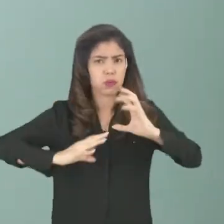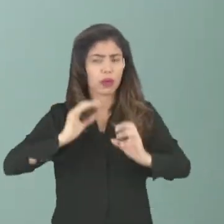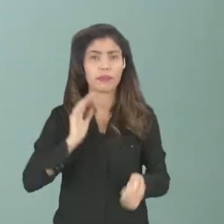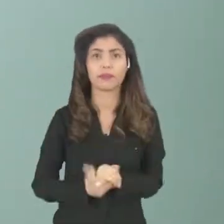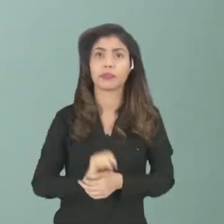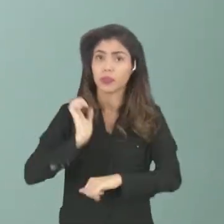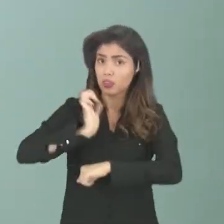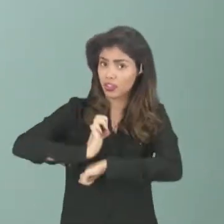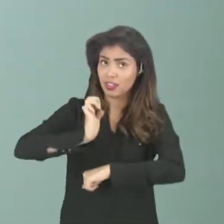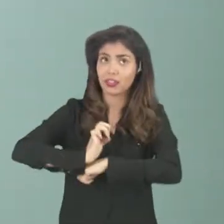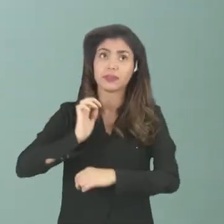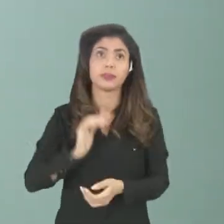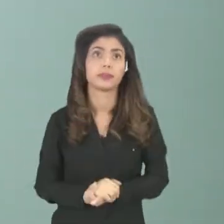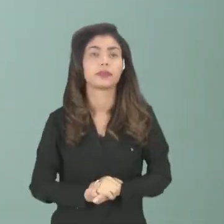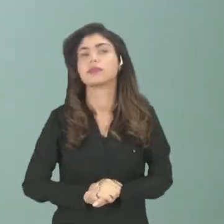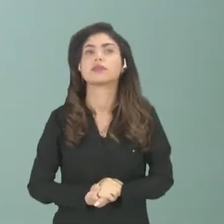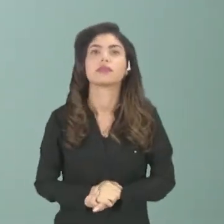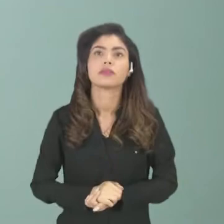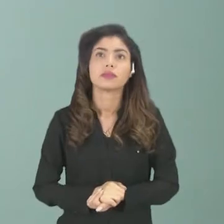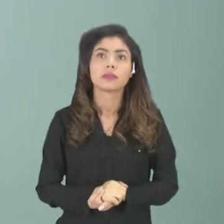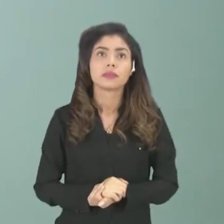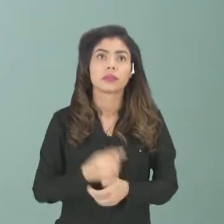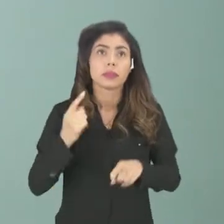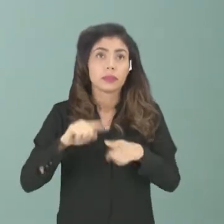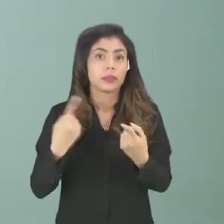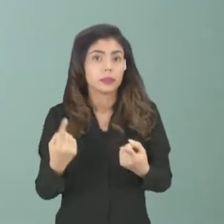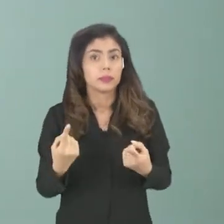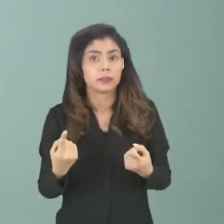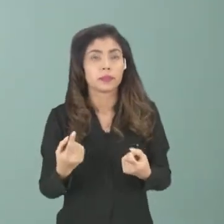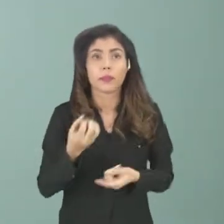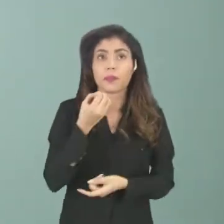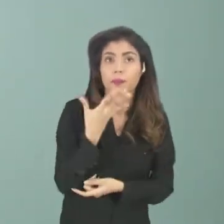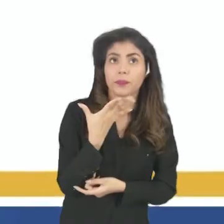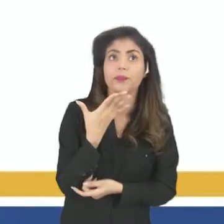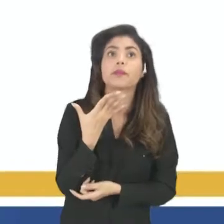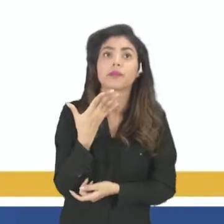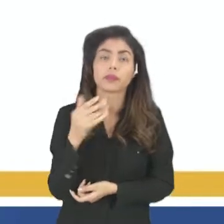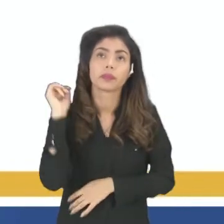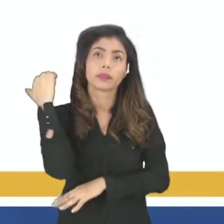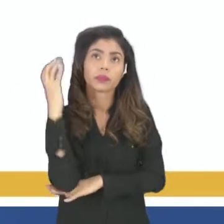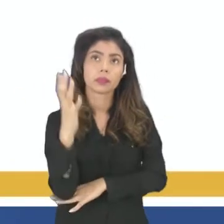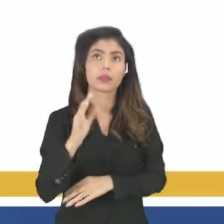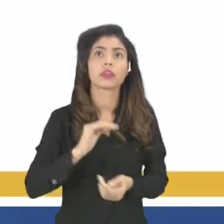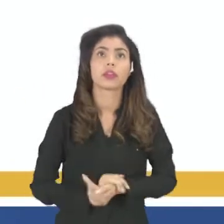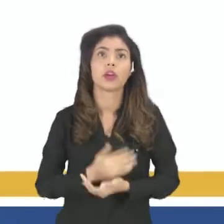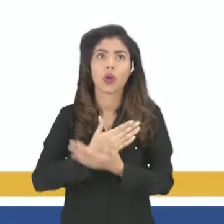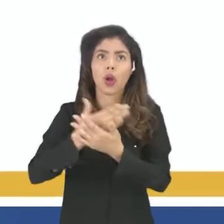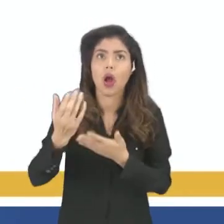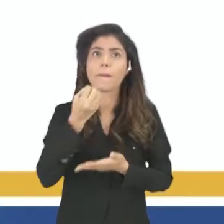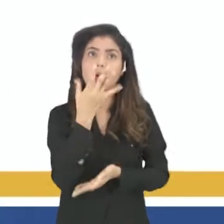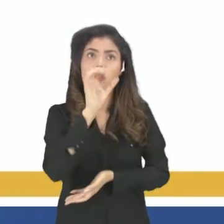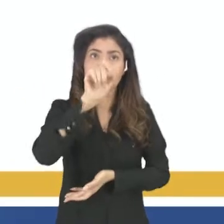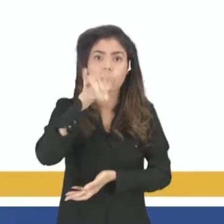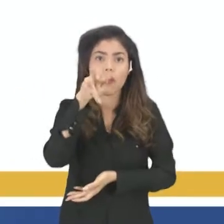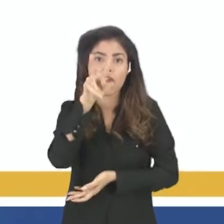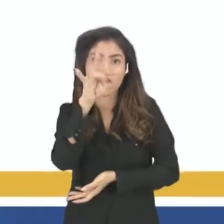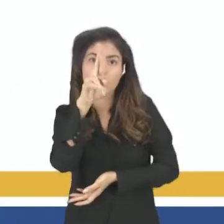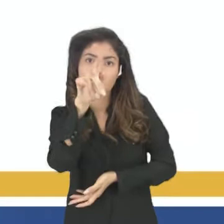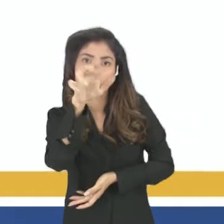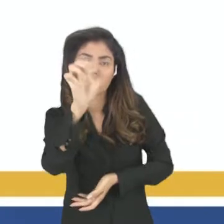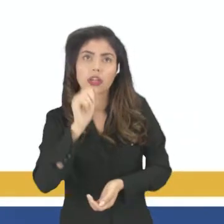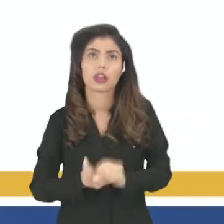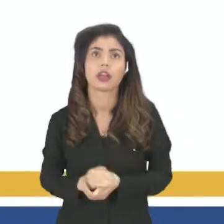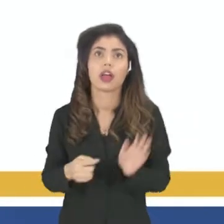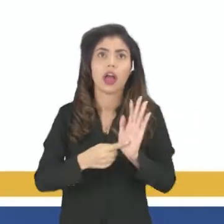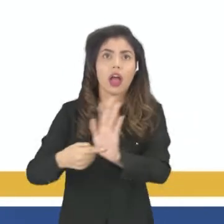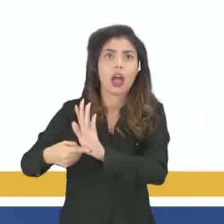do Estado. Ó, mais uma vez sobre o Bom Selvagem de Rousseau, ele é conhecido como o Bom Selvagem, inspirou a literatura,